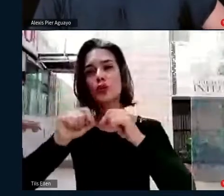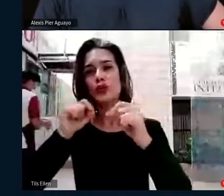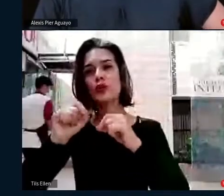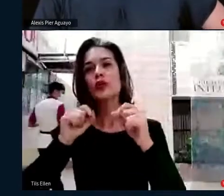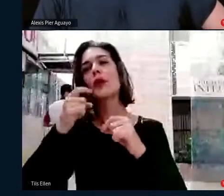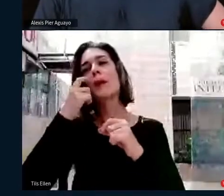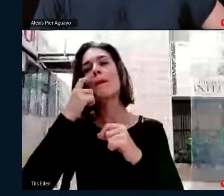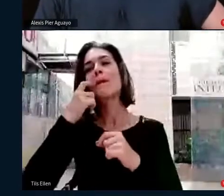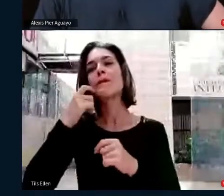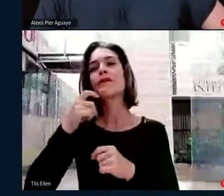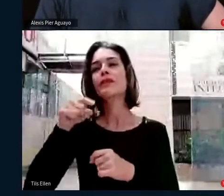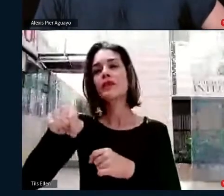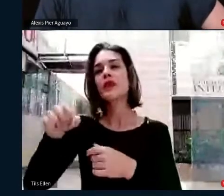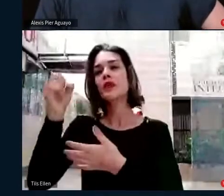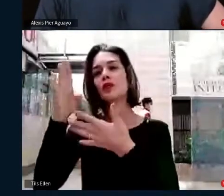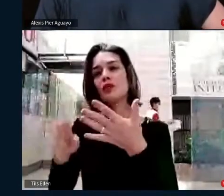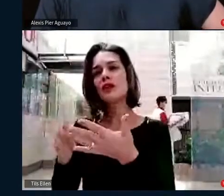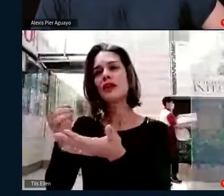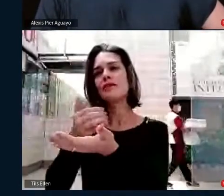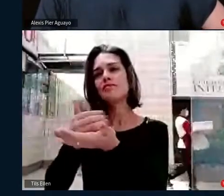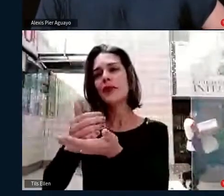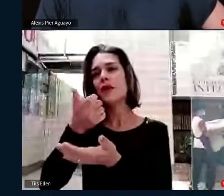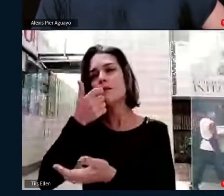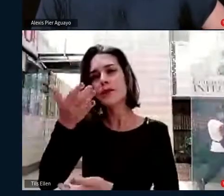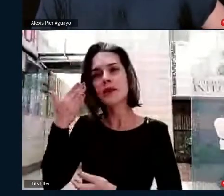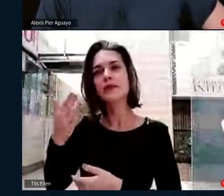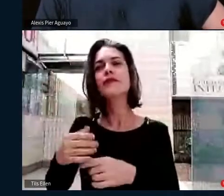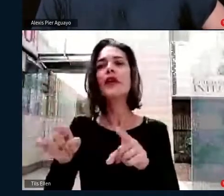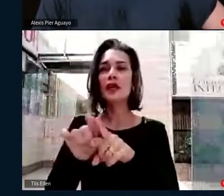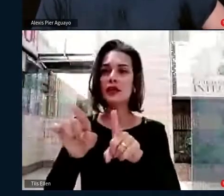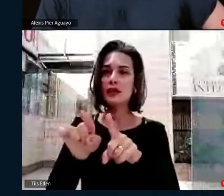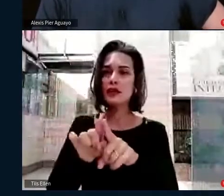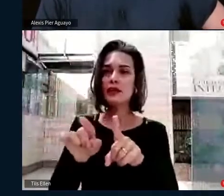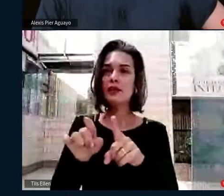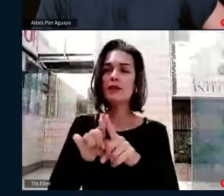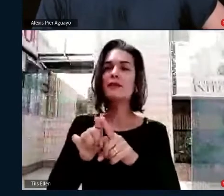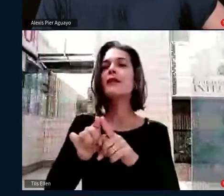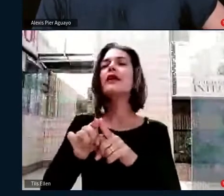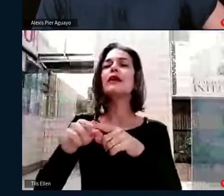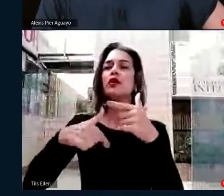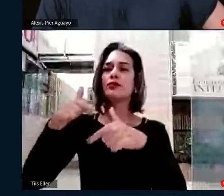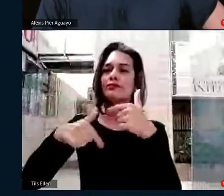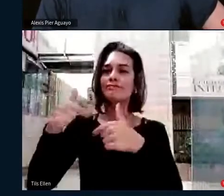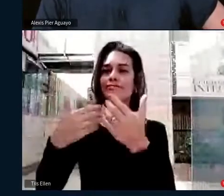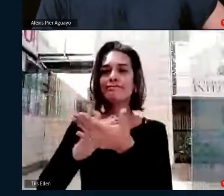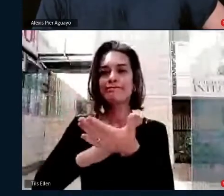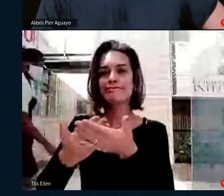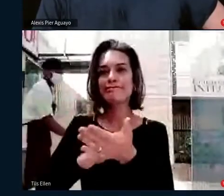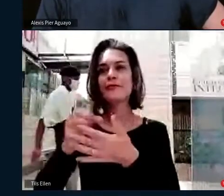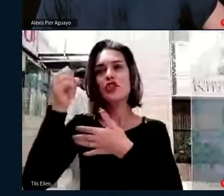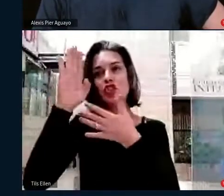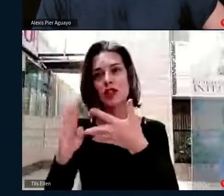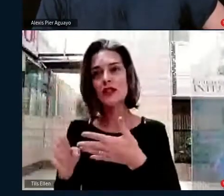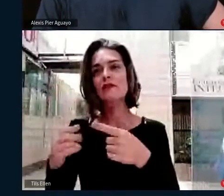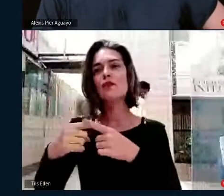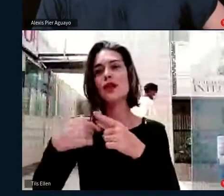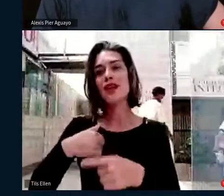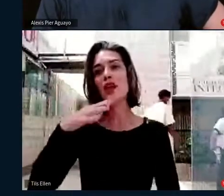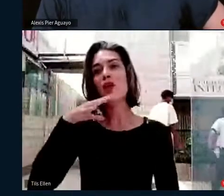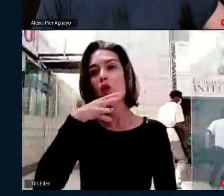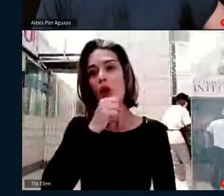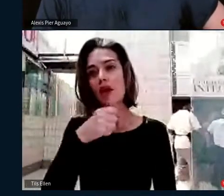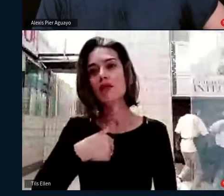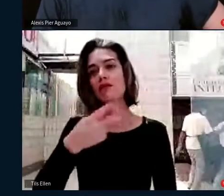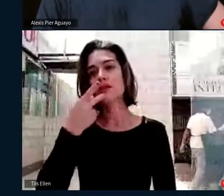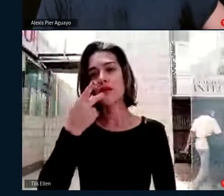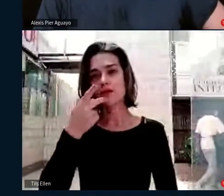ainda, especialmente no Brasil. E segundo, para o campo da atuação profissional do intérprete de Libras, né? Porque eu acho, e